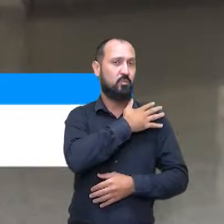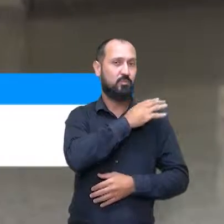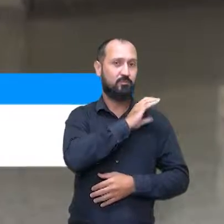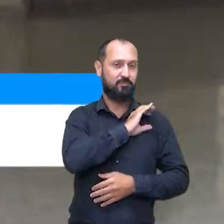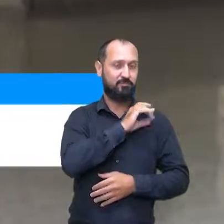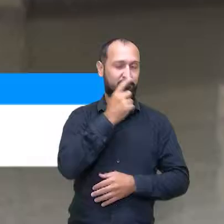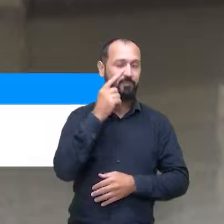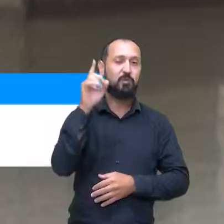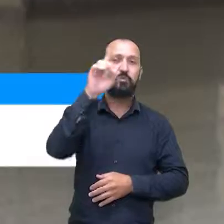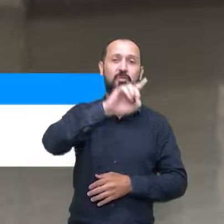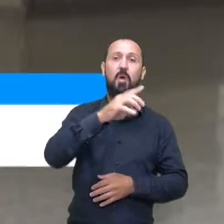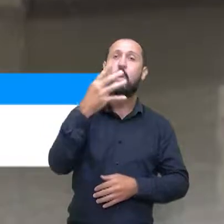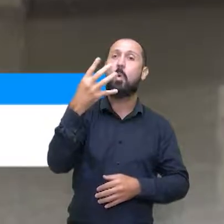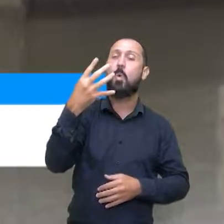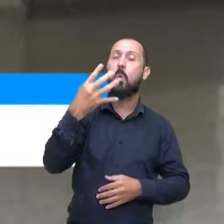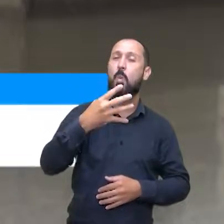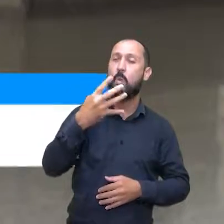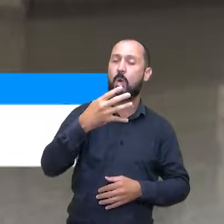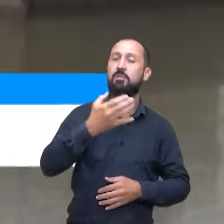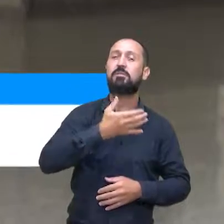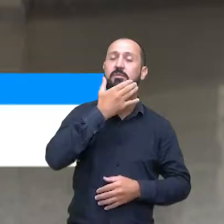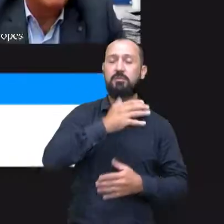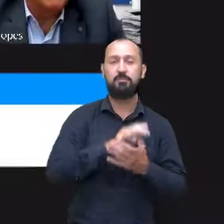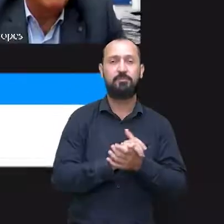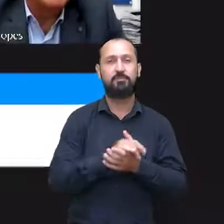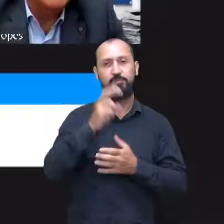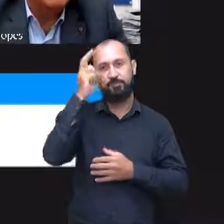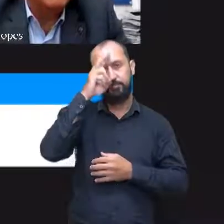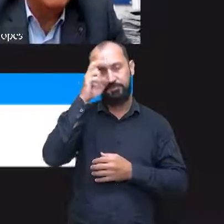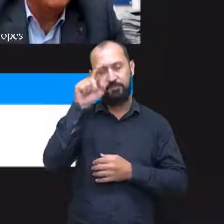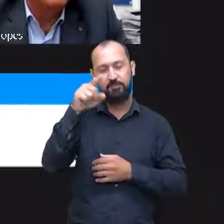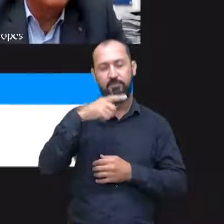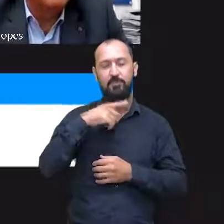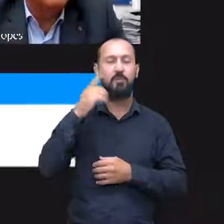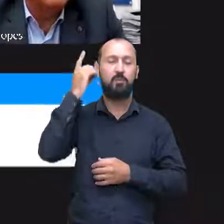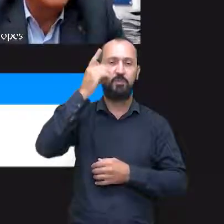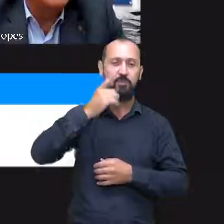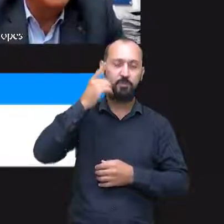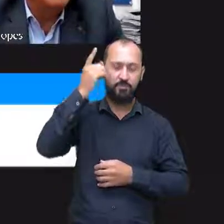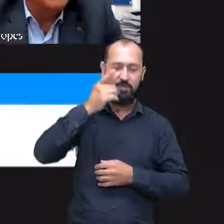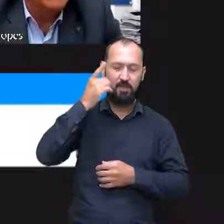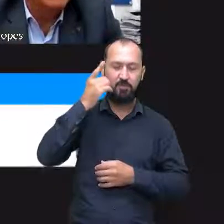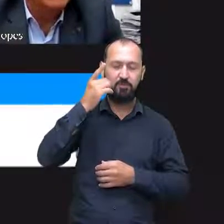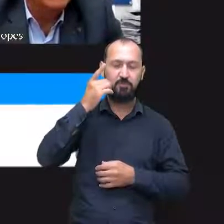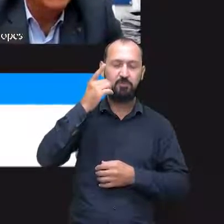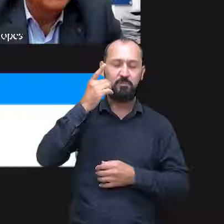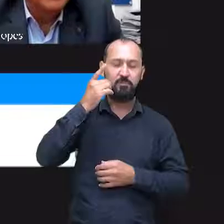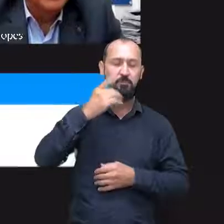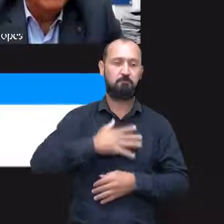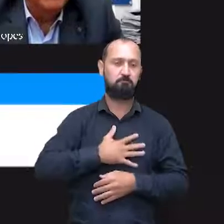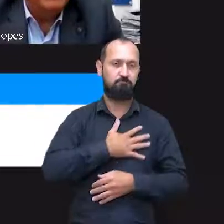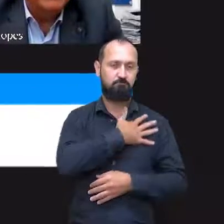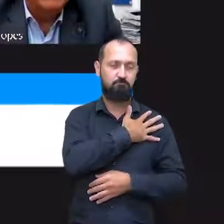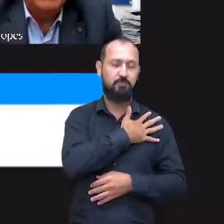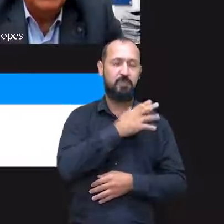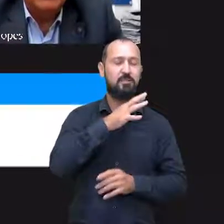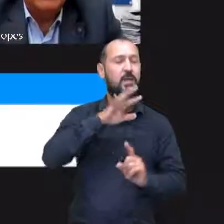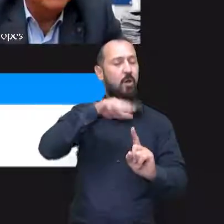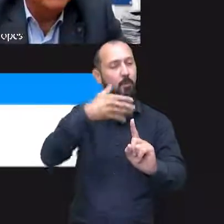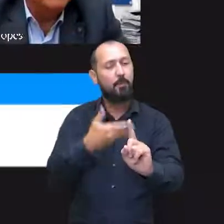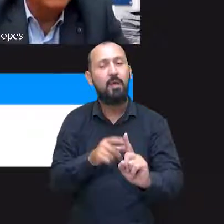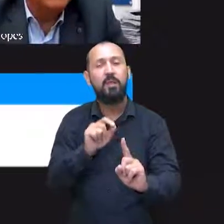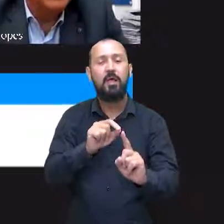realizado anualmente no dia 4 de dezembro. Bem lembrado aí pelo deputado Capitão Contar, desta